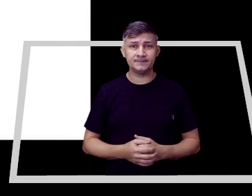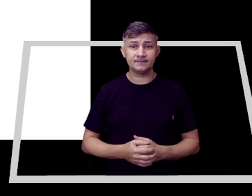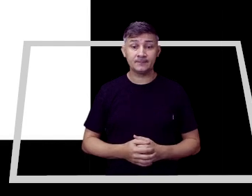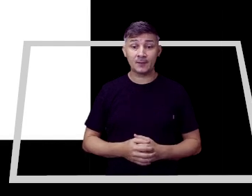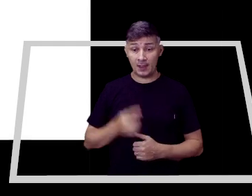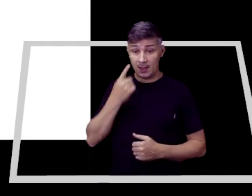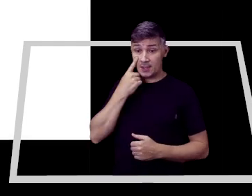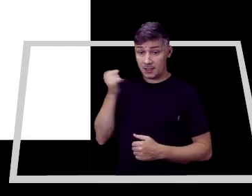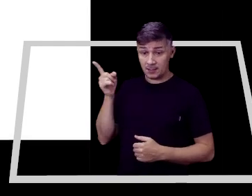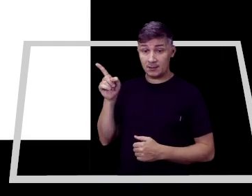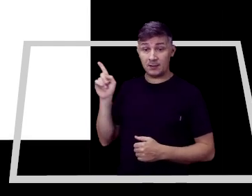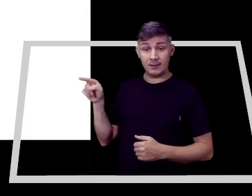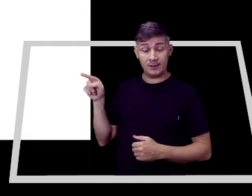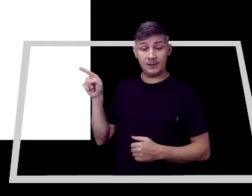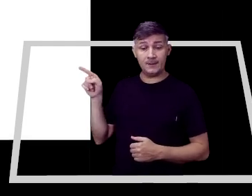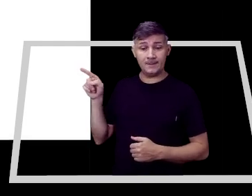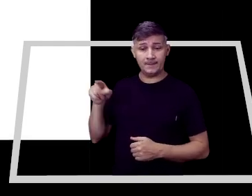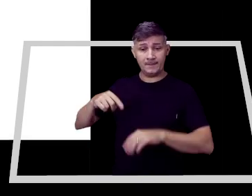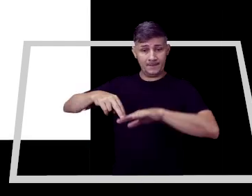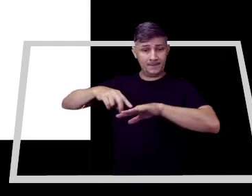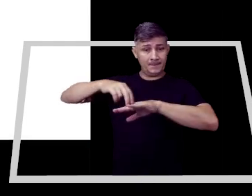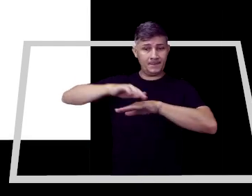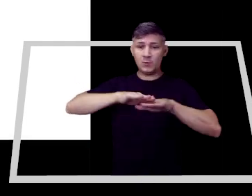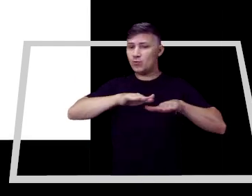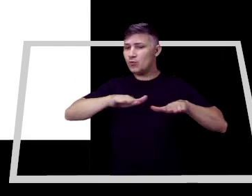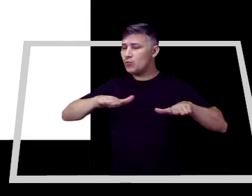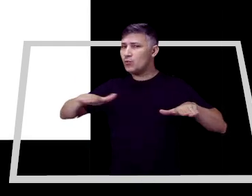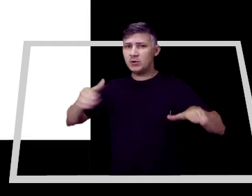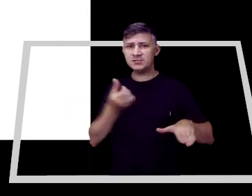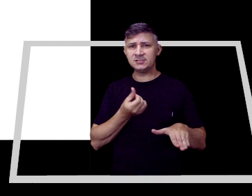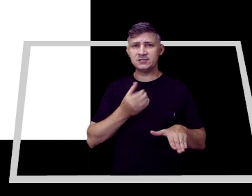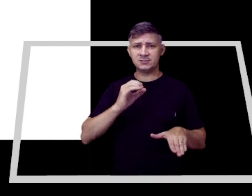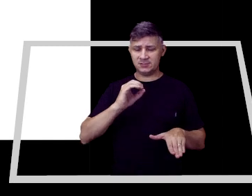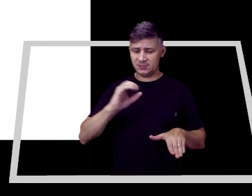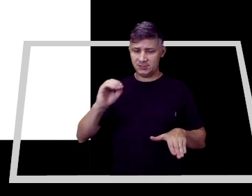esse piso de quase 600 metros quadrados, né, de área